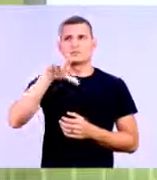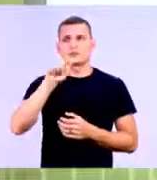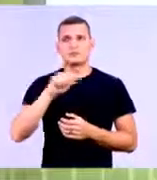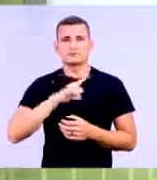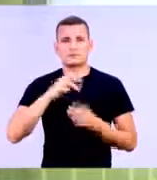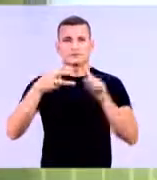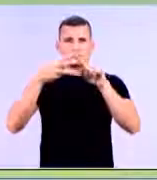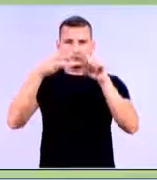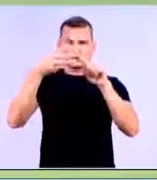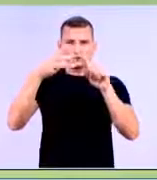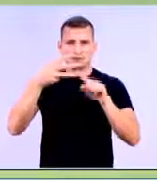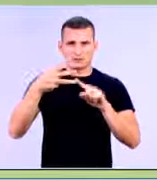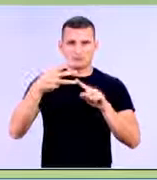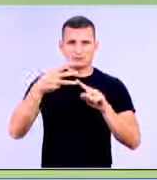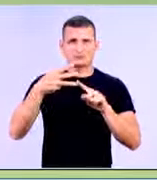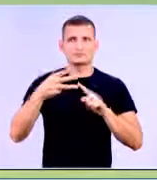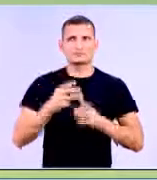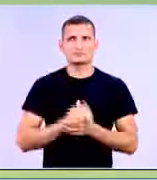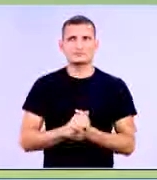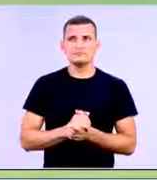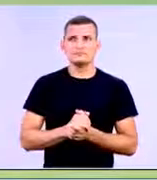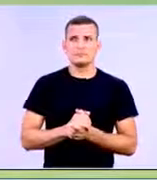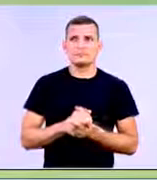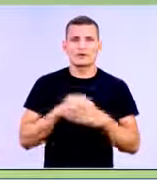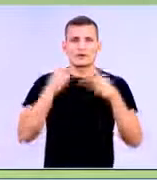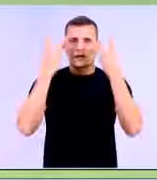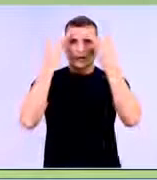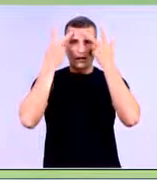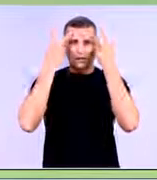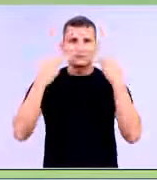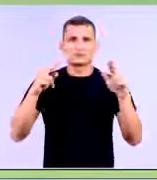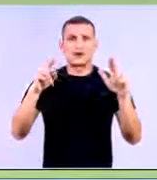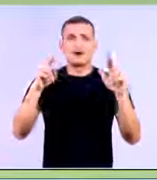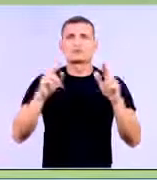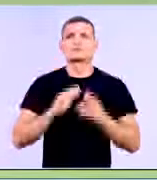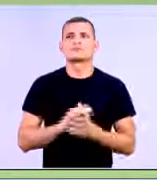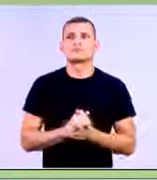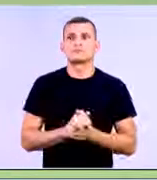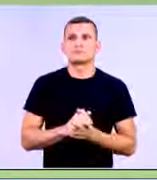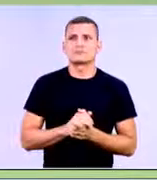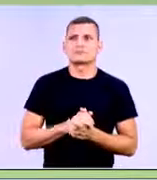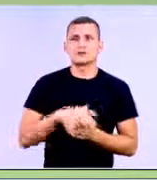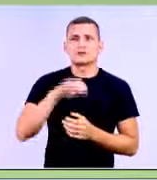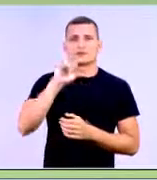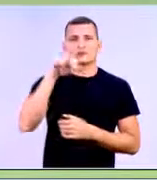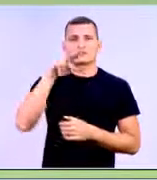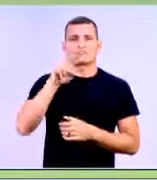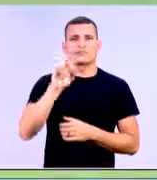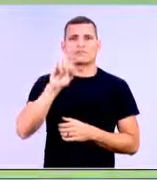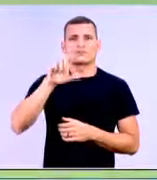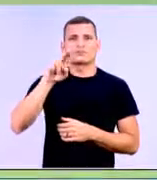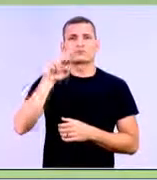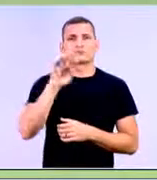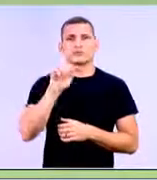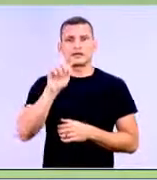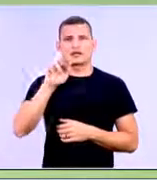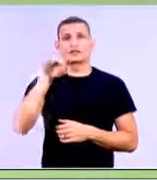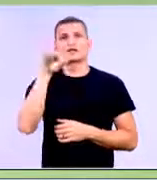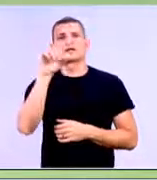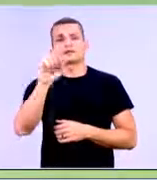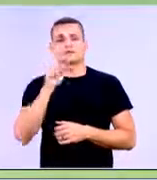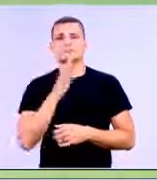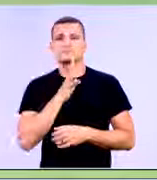3 categorias, que seriam as naturais, as ameaças involuntárias e